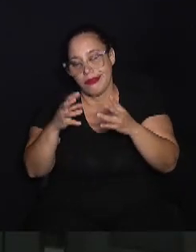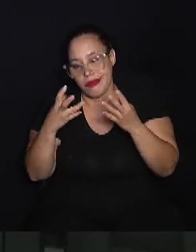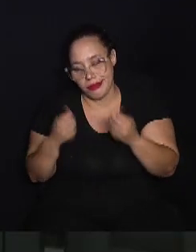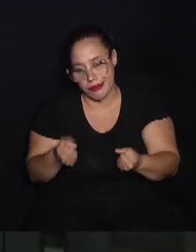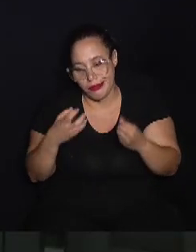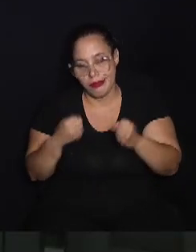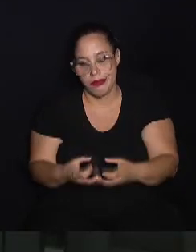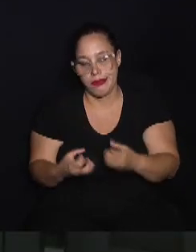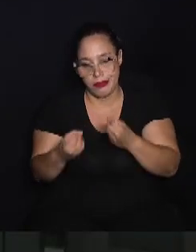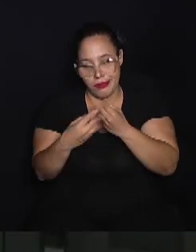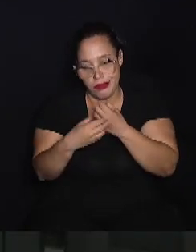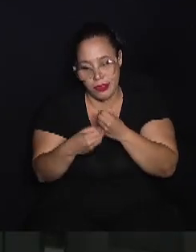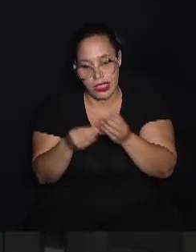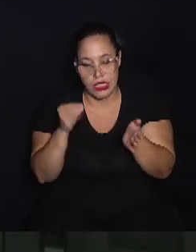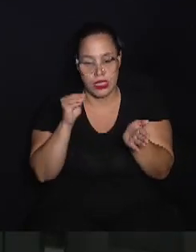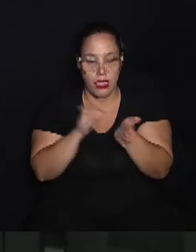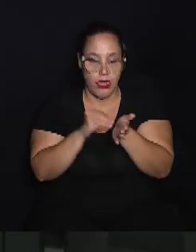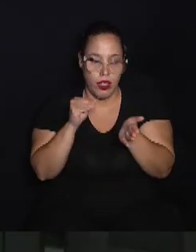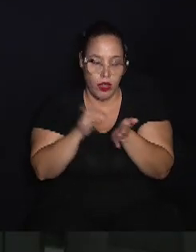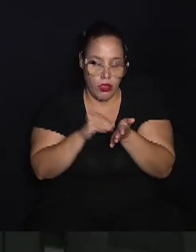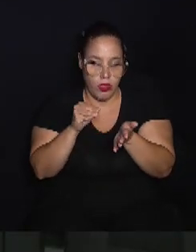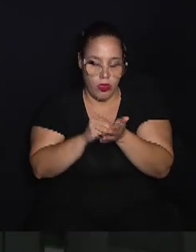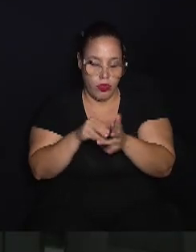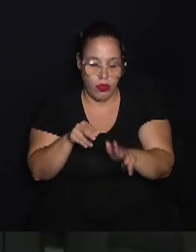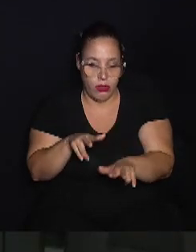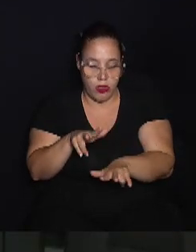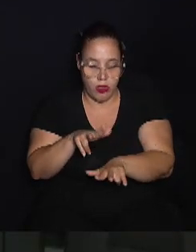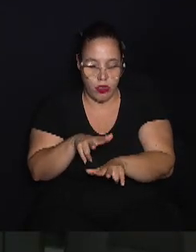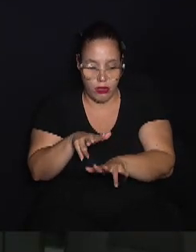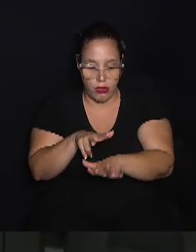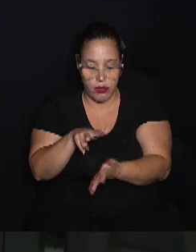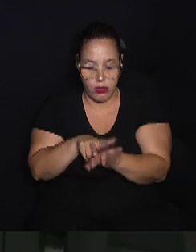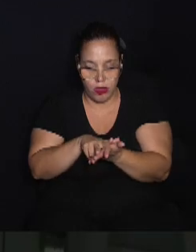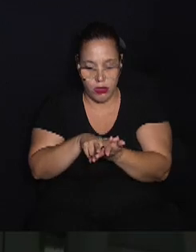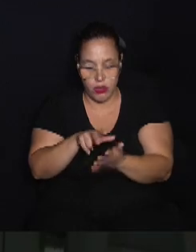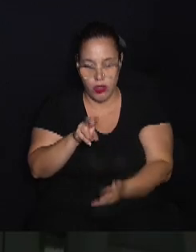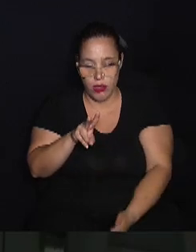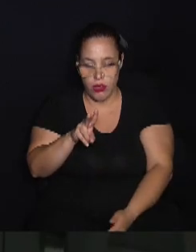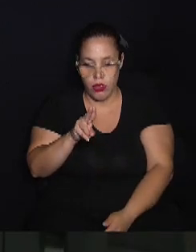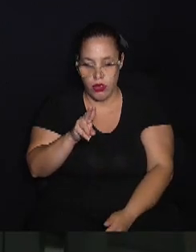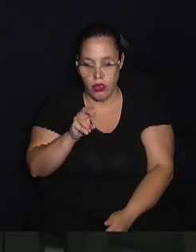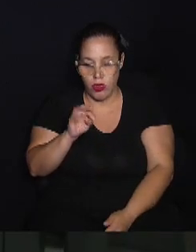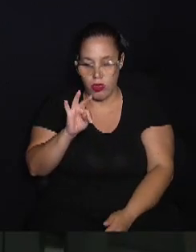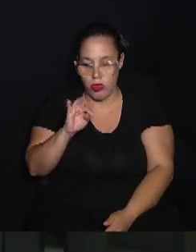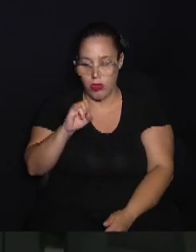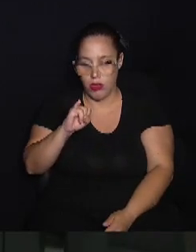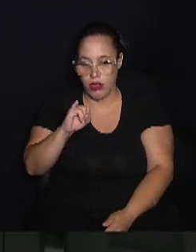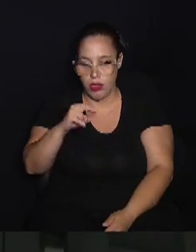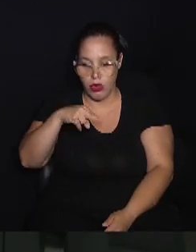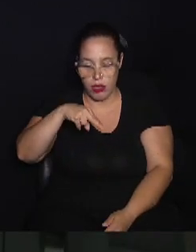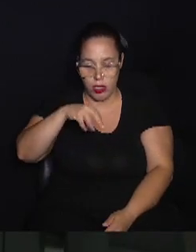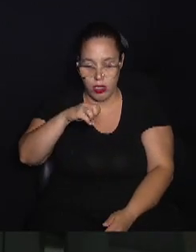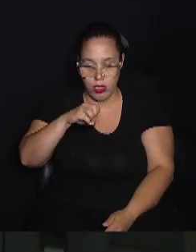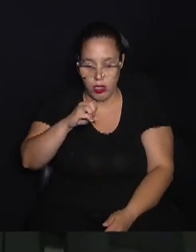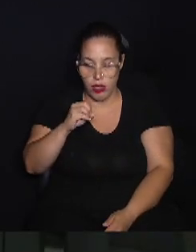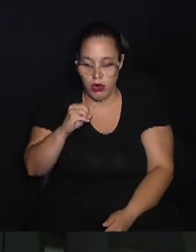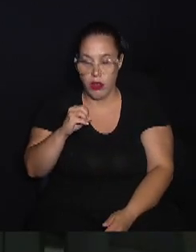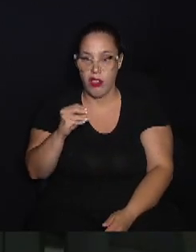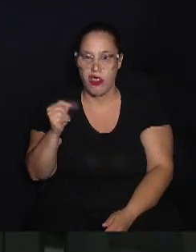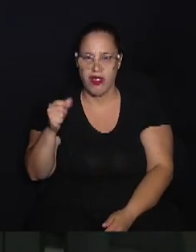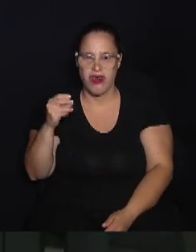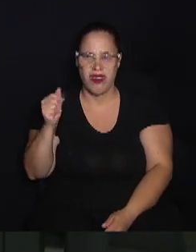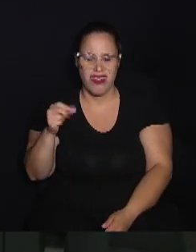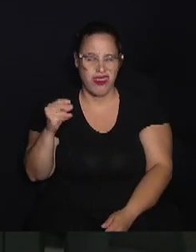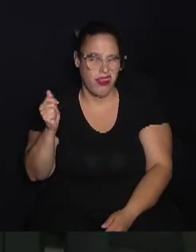informações de falta de leito de UTI né o natal de a gente acompanhou acho que há do anos